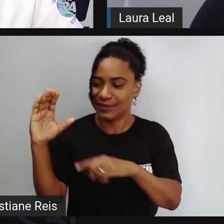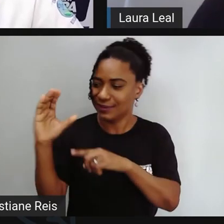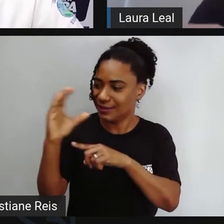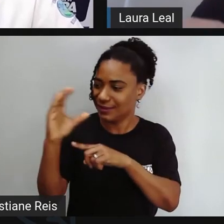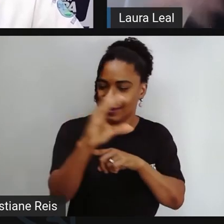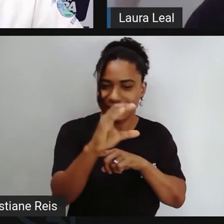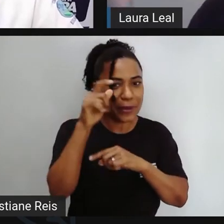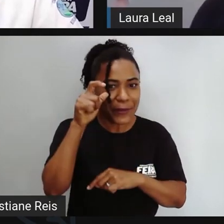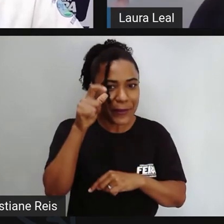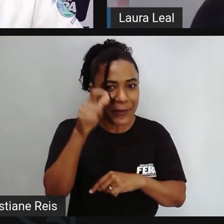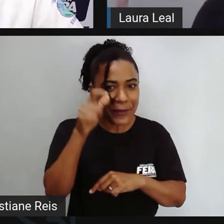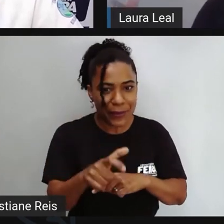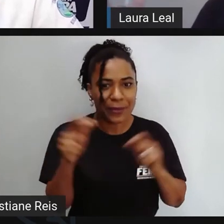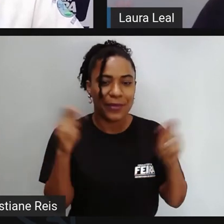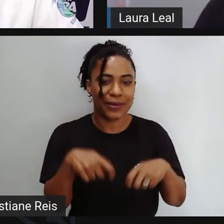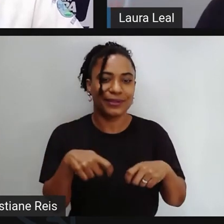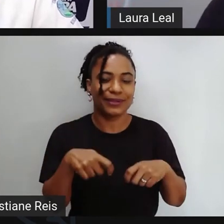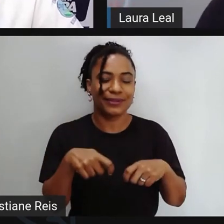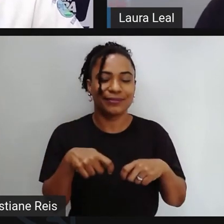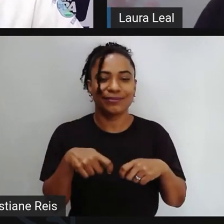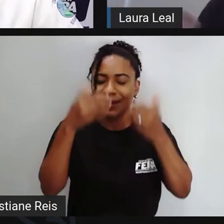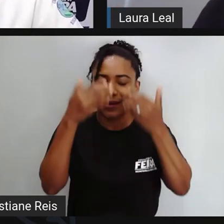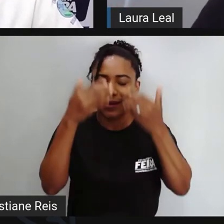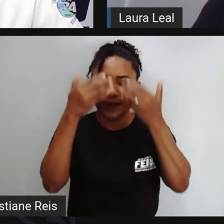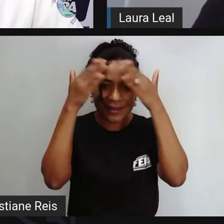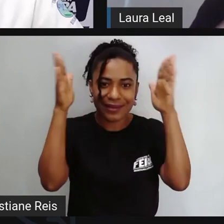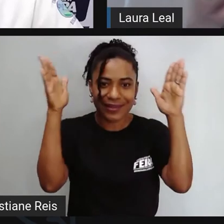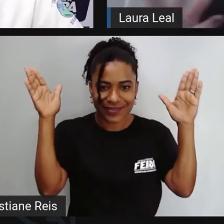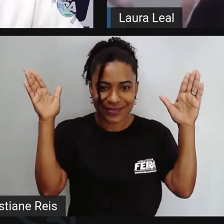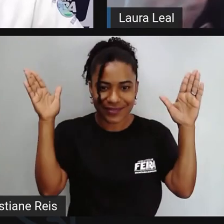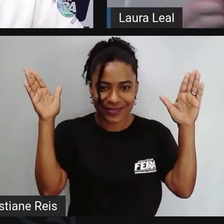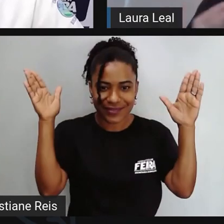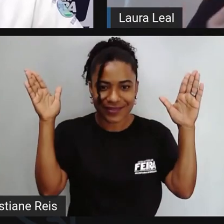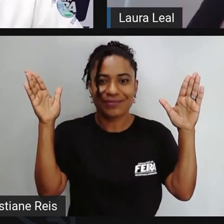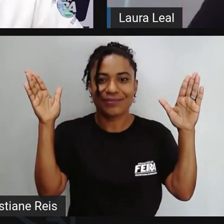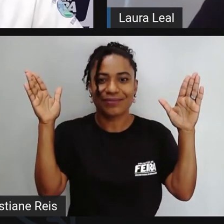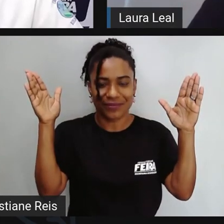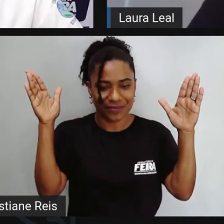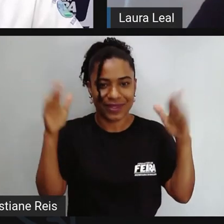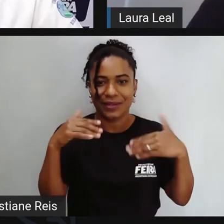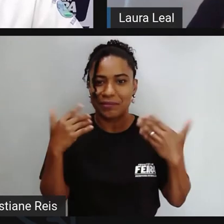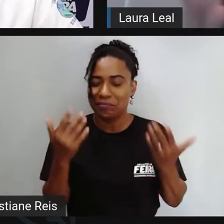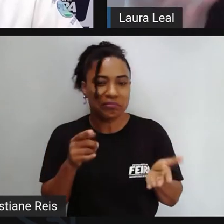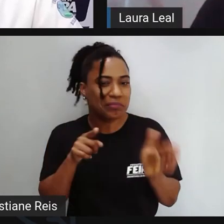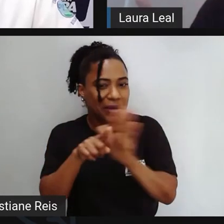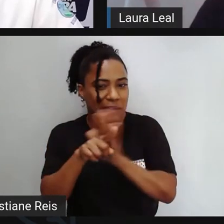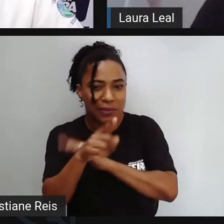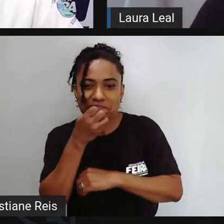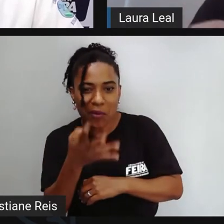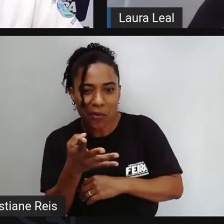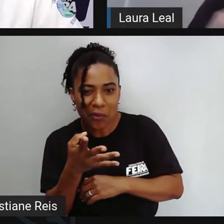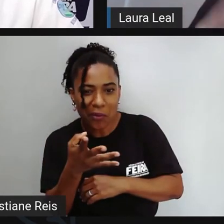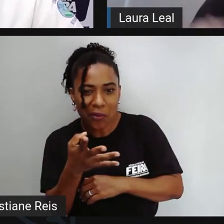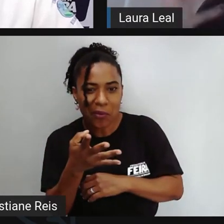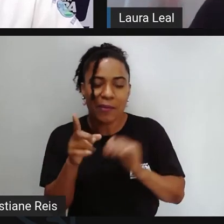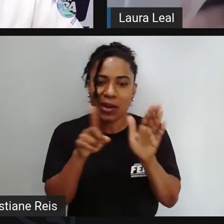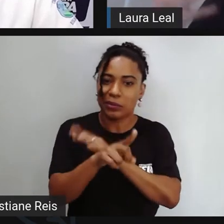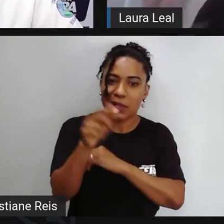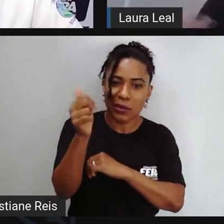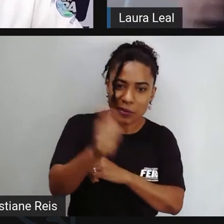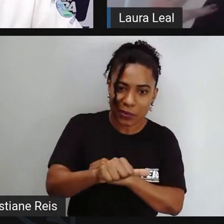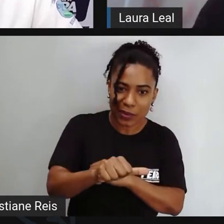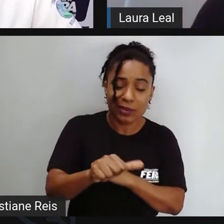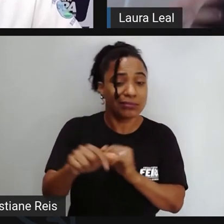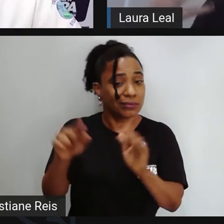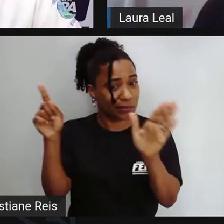interesse e deixa sua cabeça livre para fazer perguntas, né? Não tem pergunta boa, pergunta ruim. Tem pergunta. E o cientista é aquele